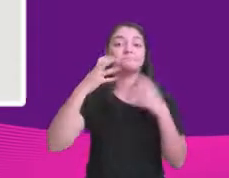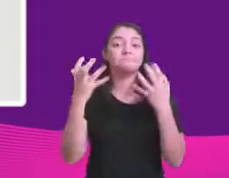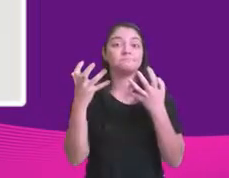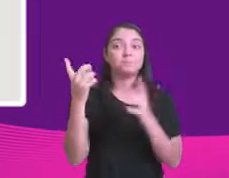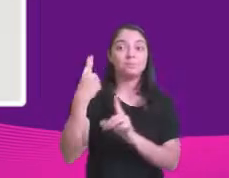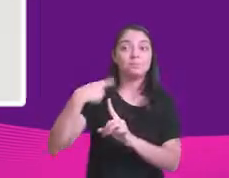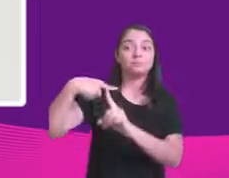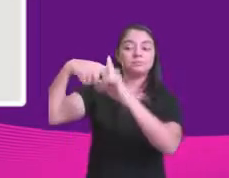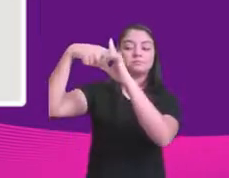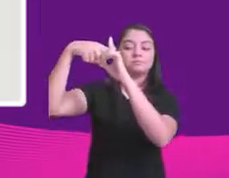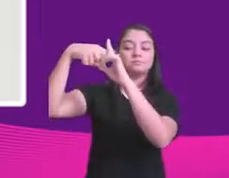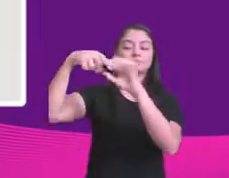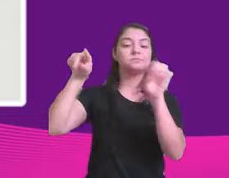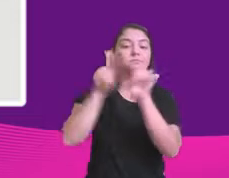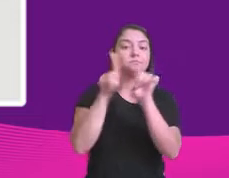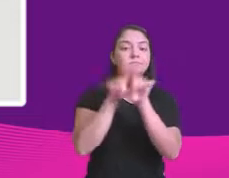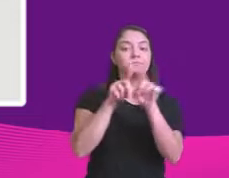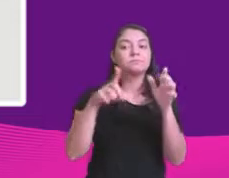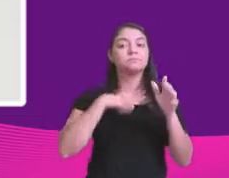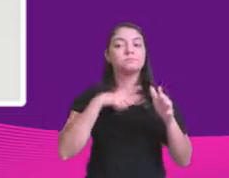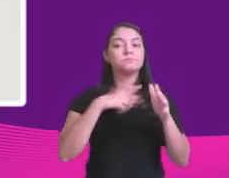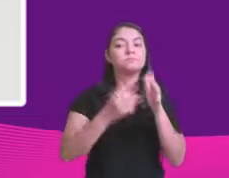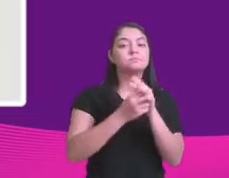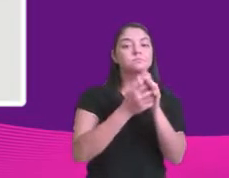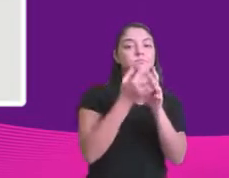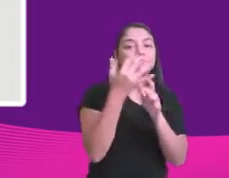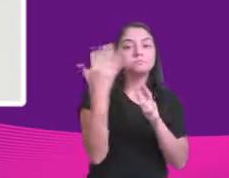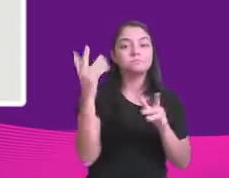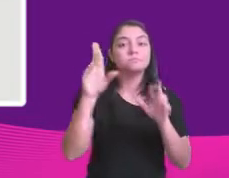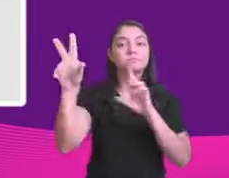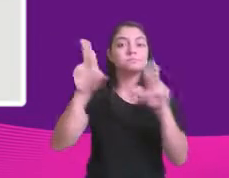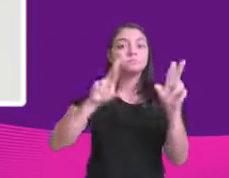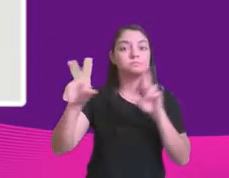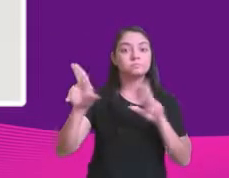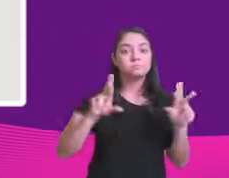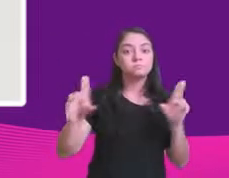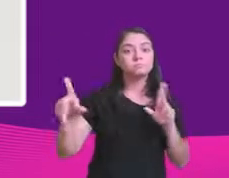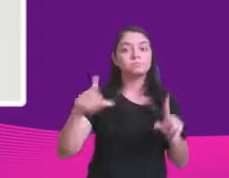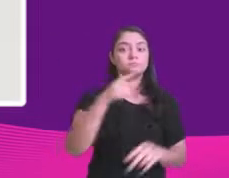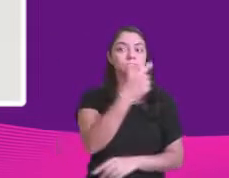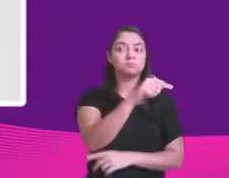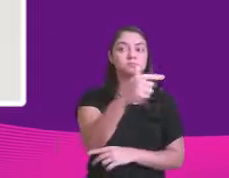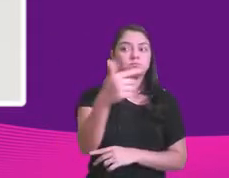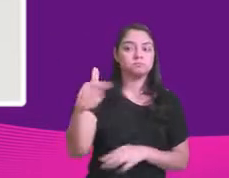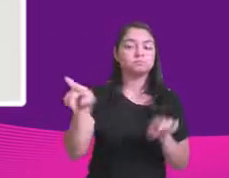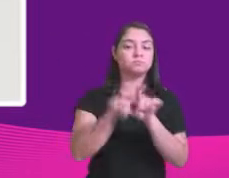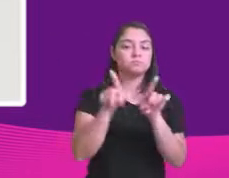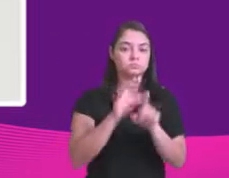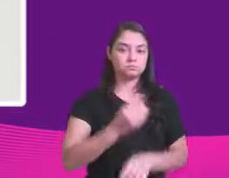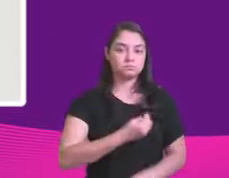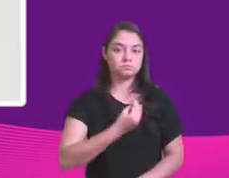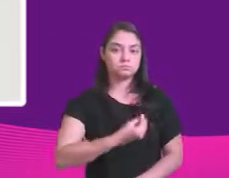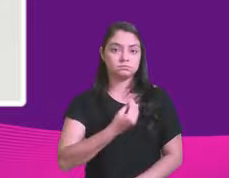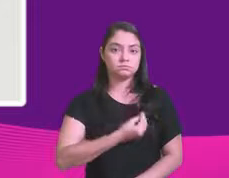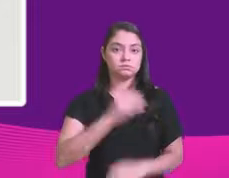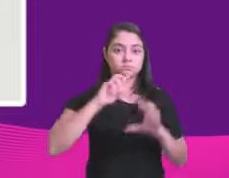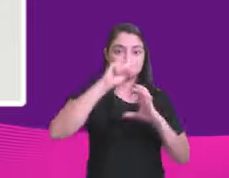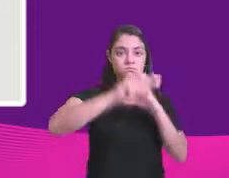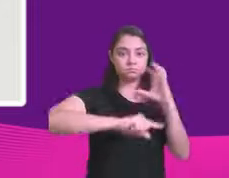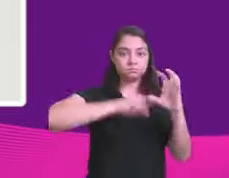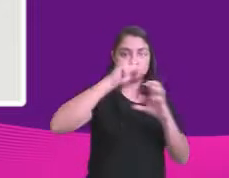com carboplatina não houve diferença em relação ao tempo livre de doença e a sobrevida global, sendo então um estudo negativo,